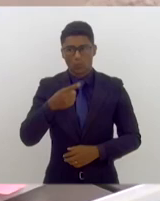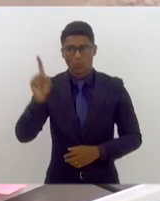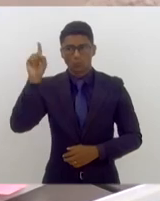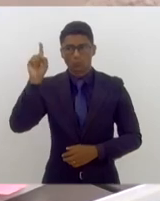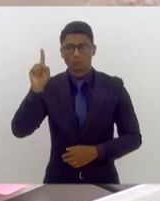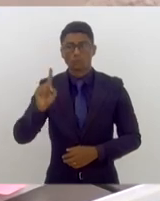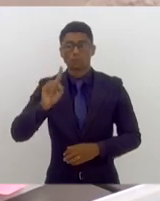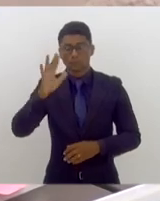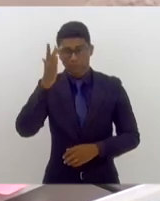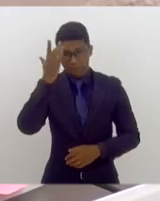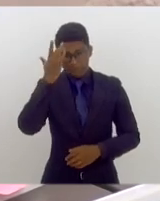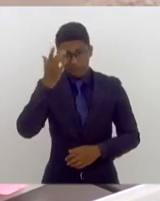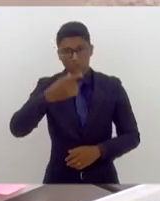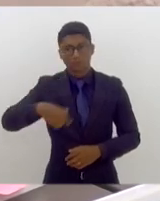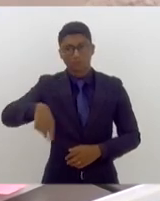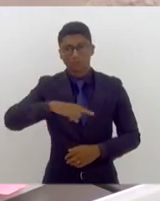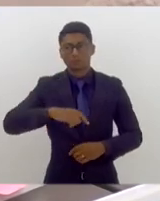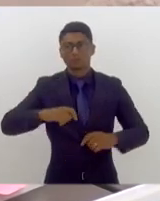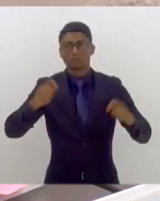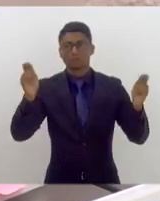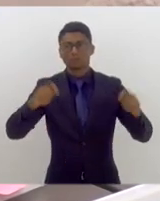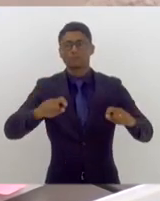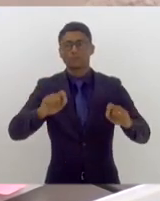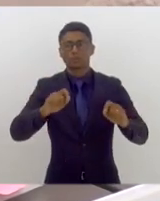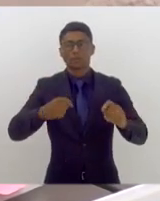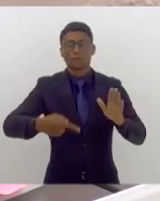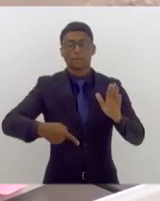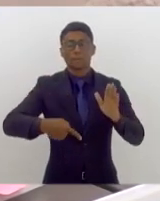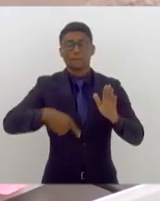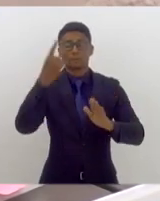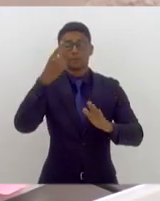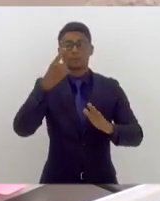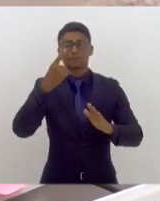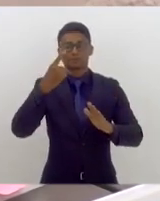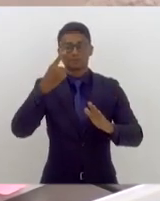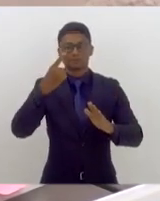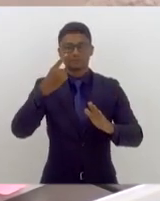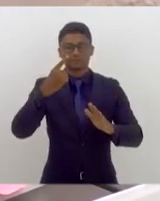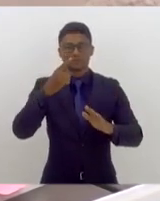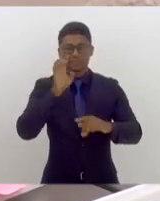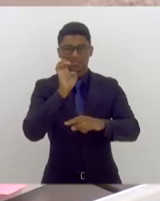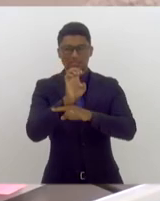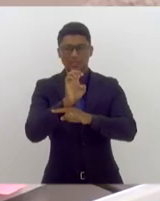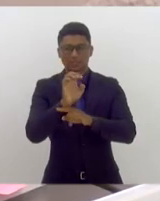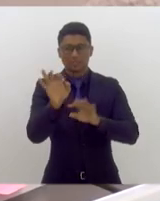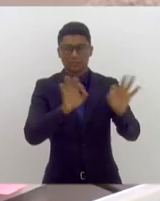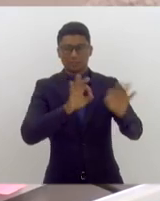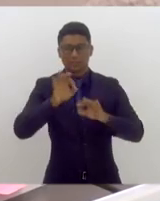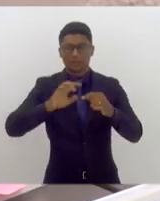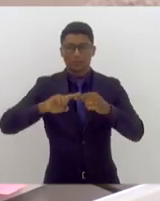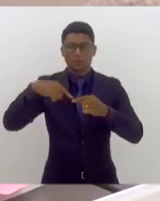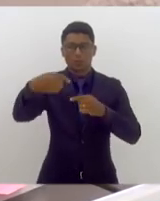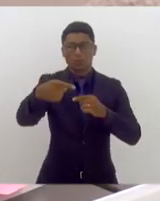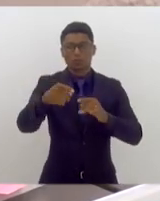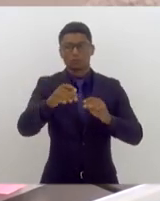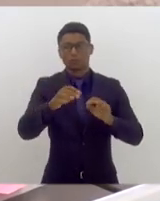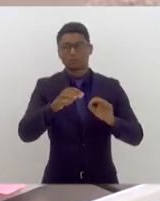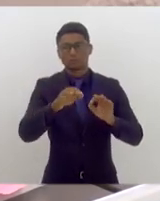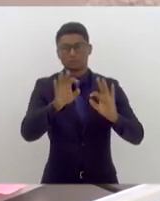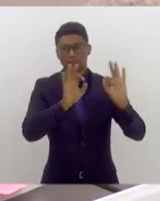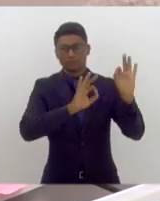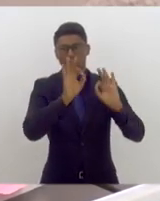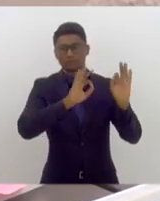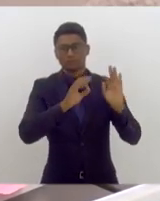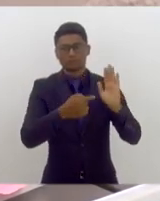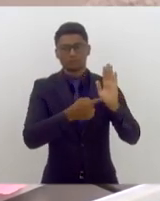tem condição de ser o primeiro Estado a já preparar o próximo plano, né? Como a Ana Karina bem colocou. Se